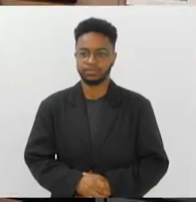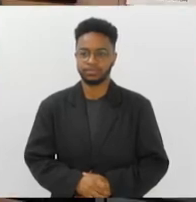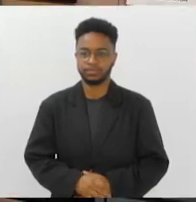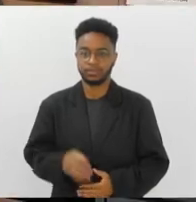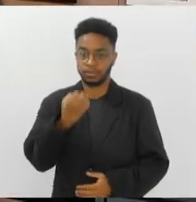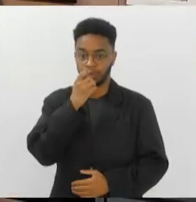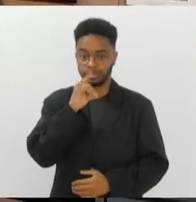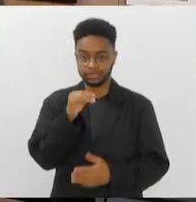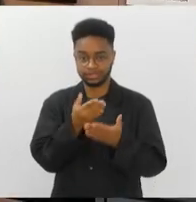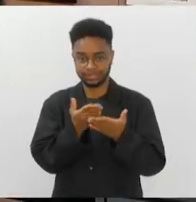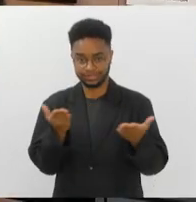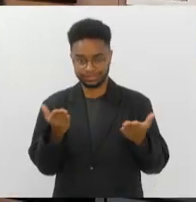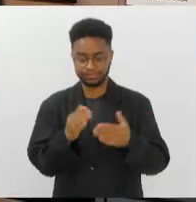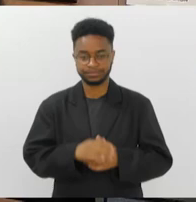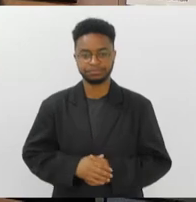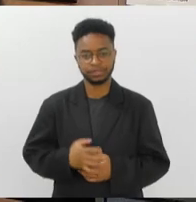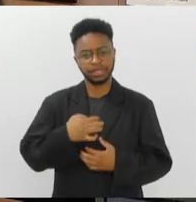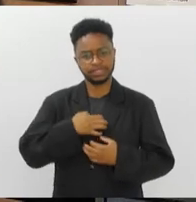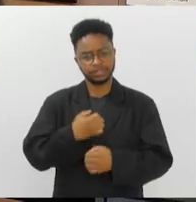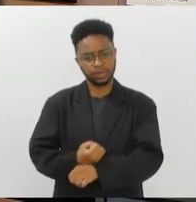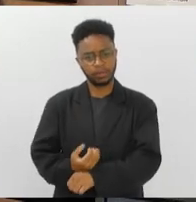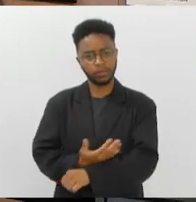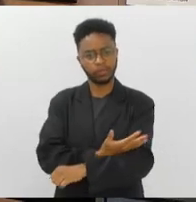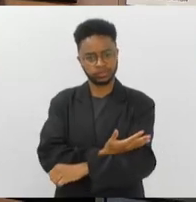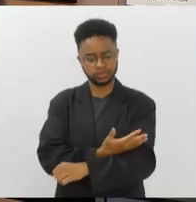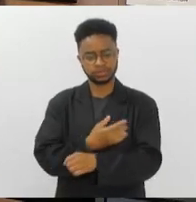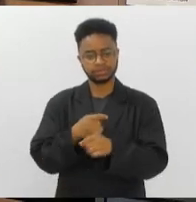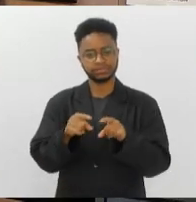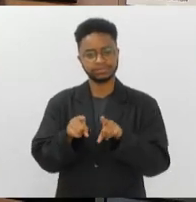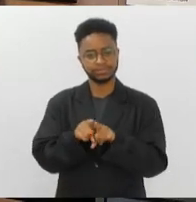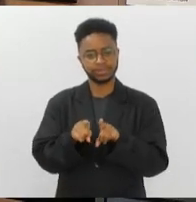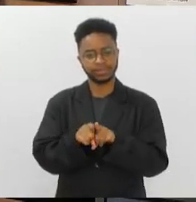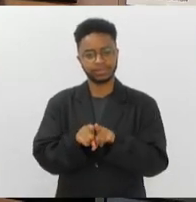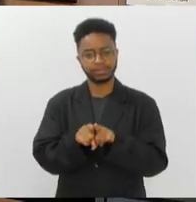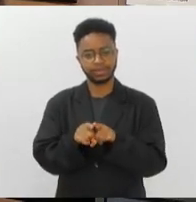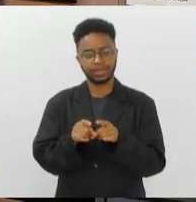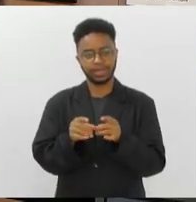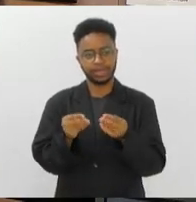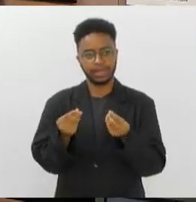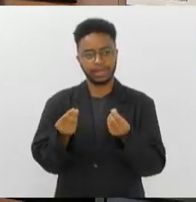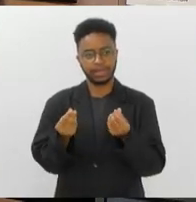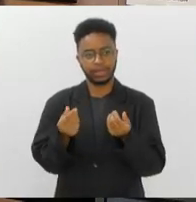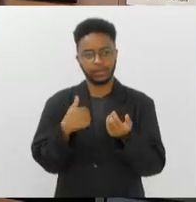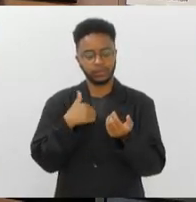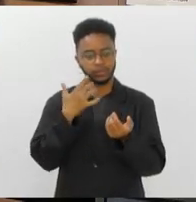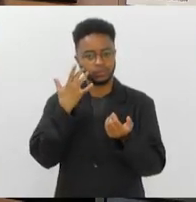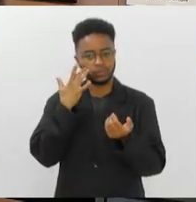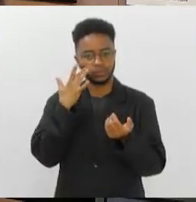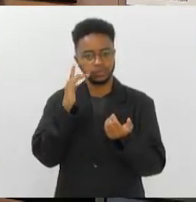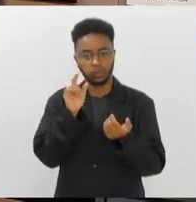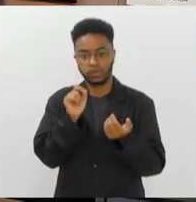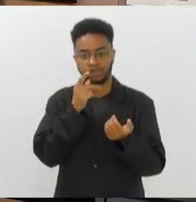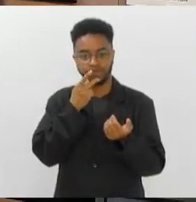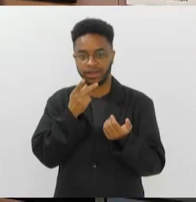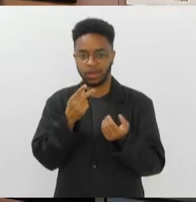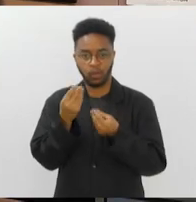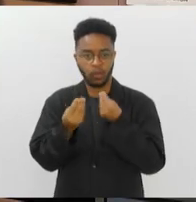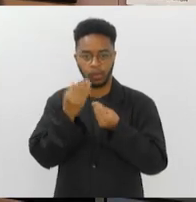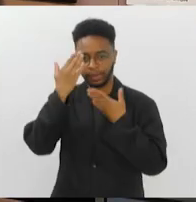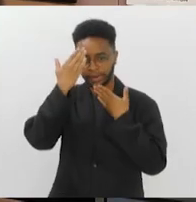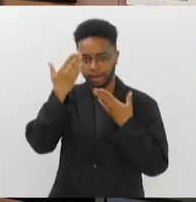Bom dia, gente. É com muita emoção, com muita... não tenho palavras para falar desse